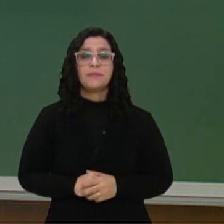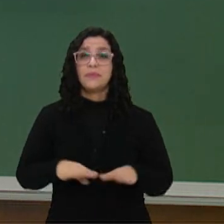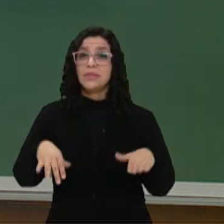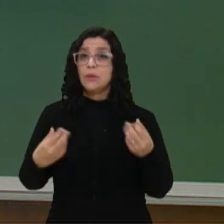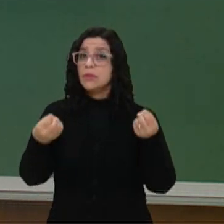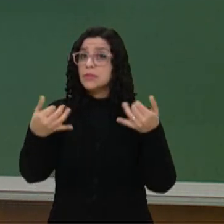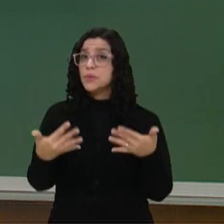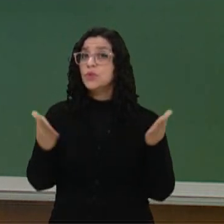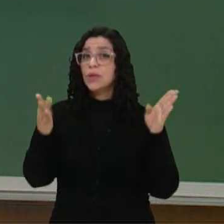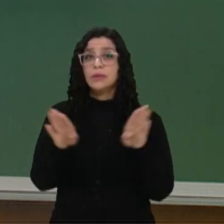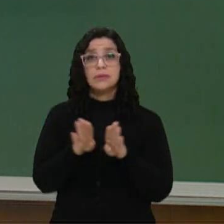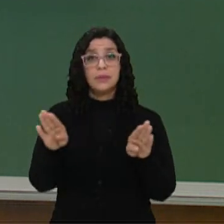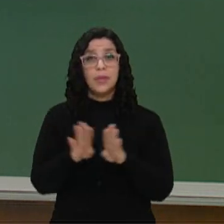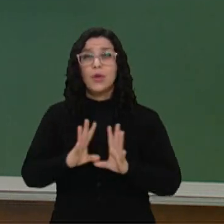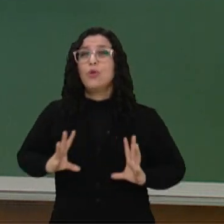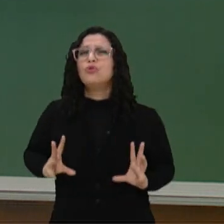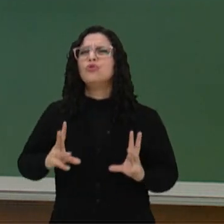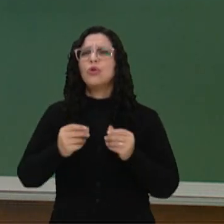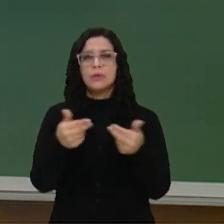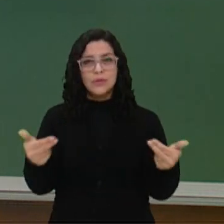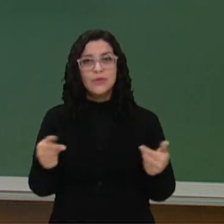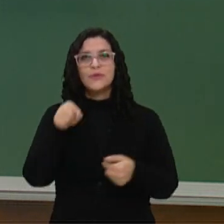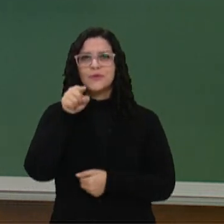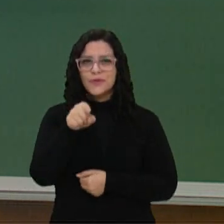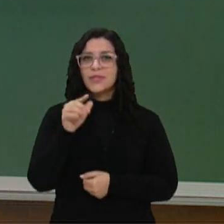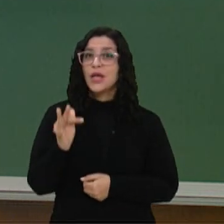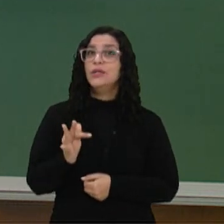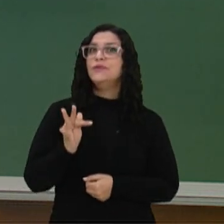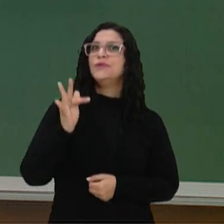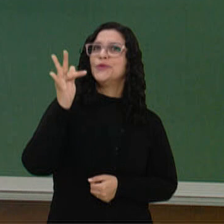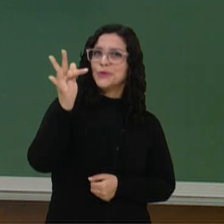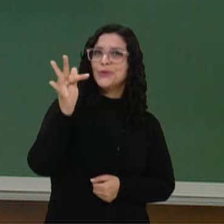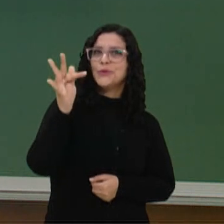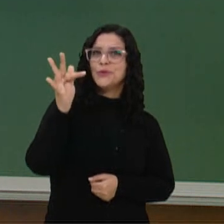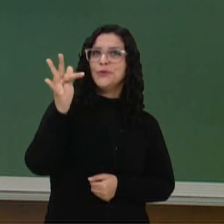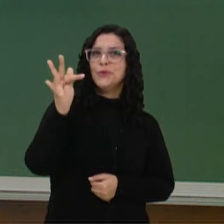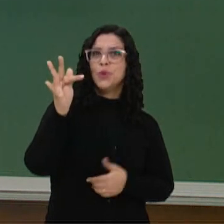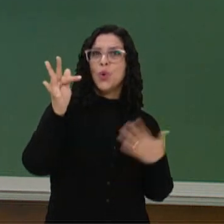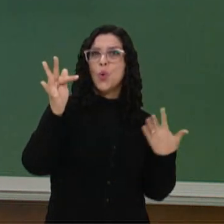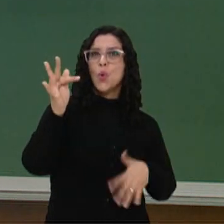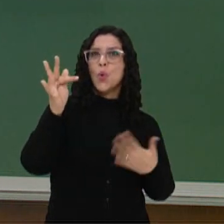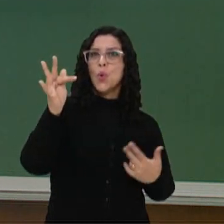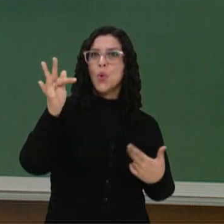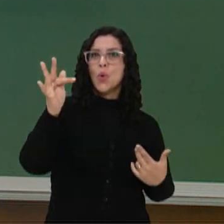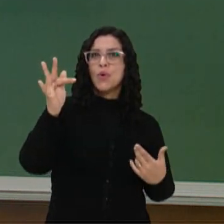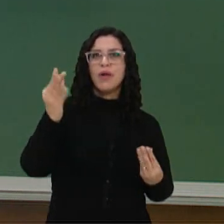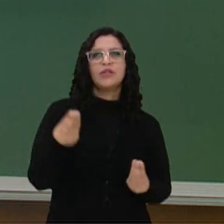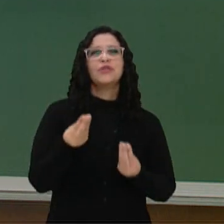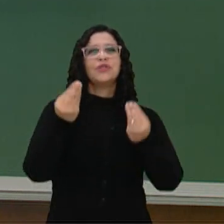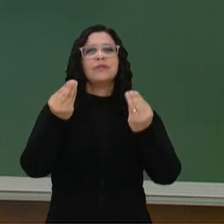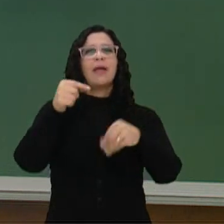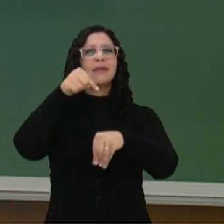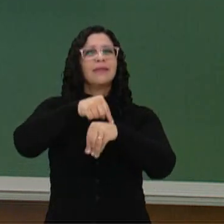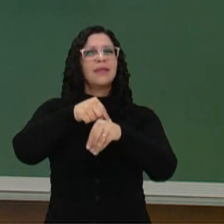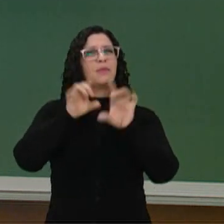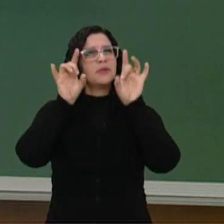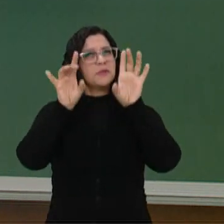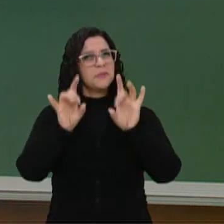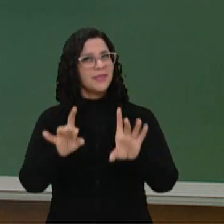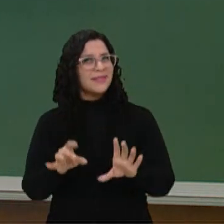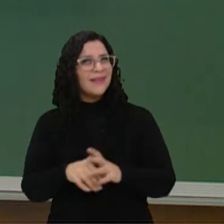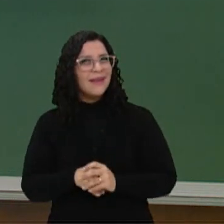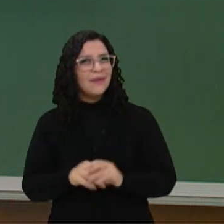Como ela diz aí, com tudo isso, você terá um futuro, o futuro vai brindar com momentos maravilhosos. Se